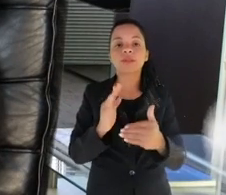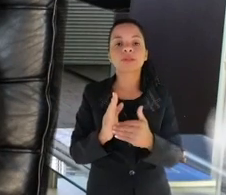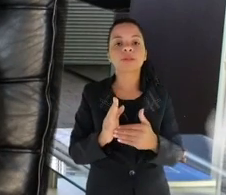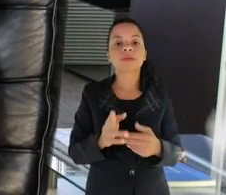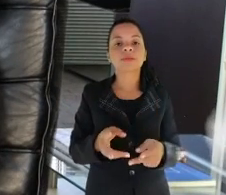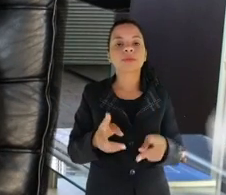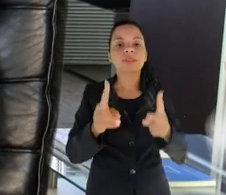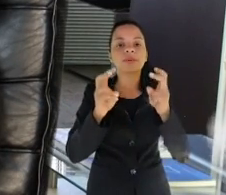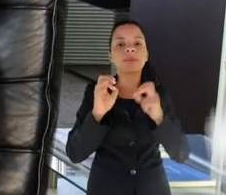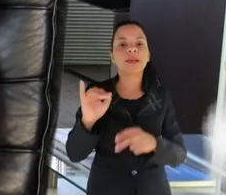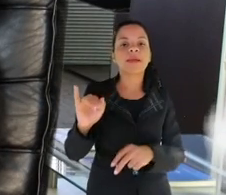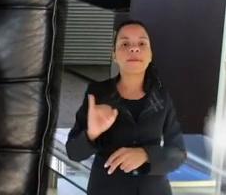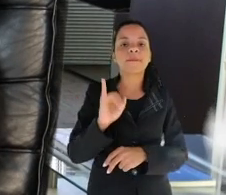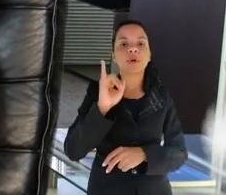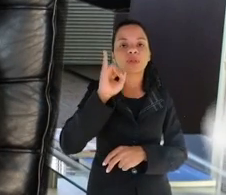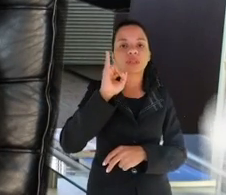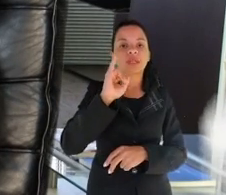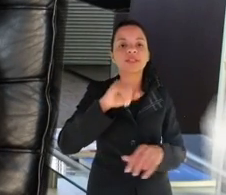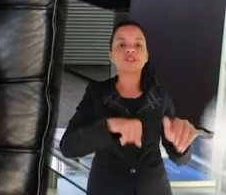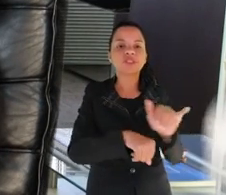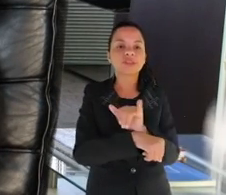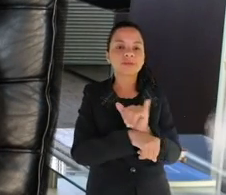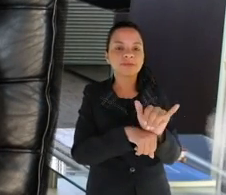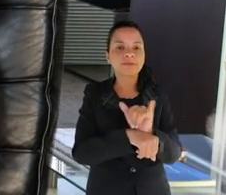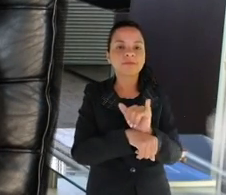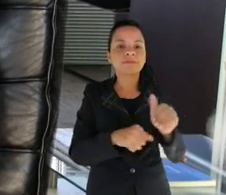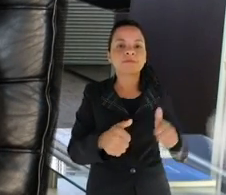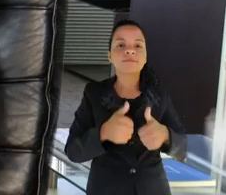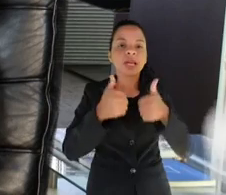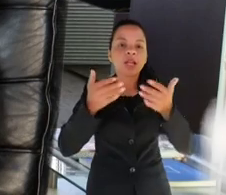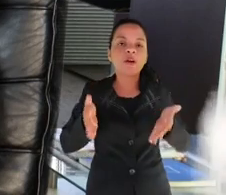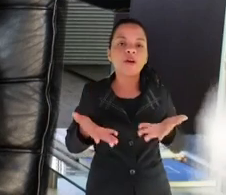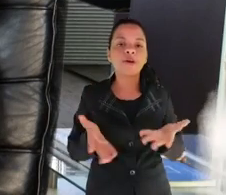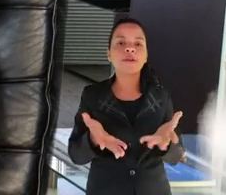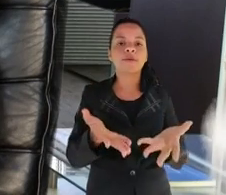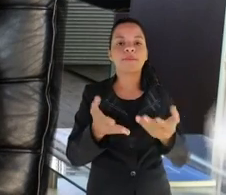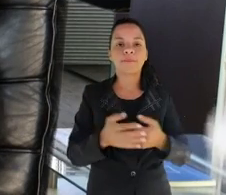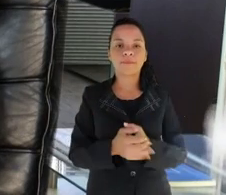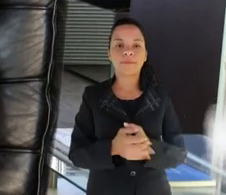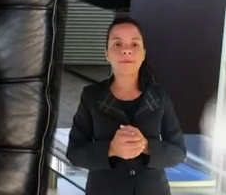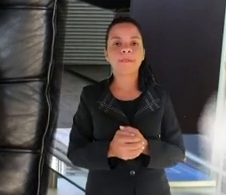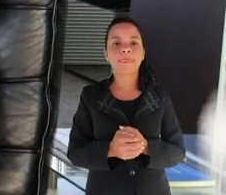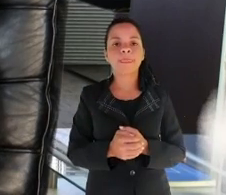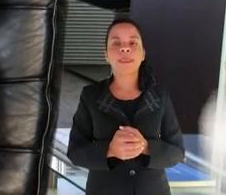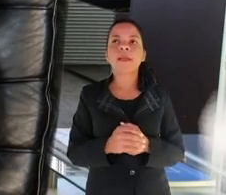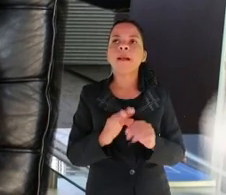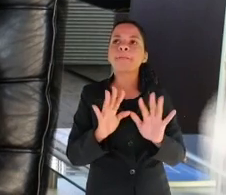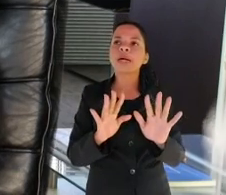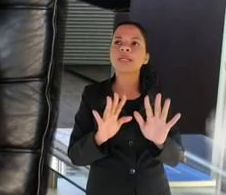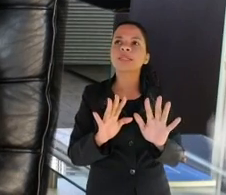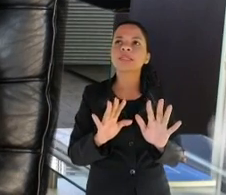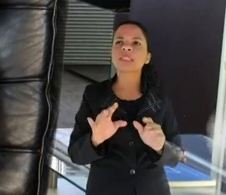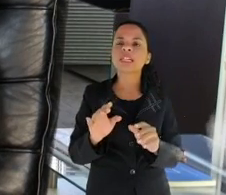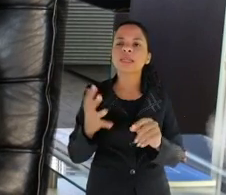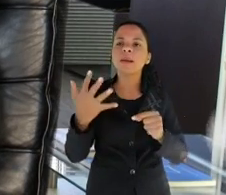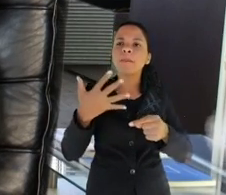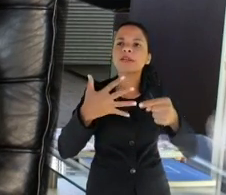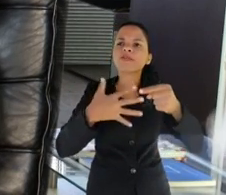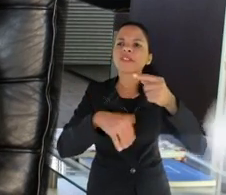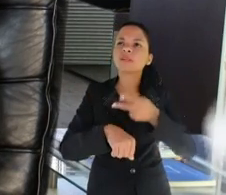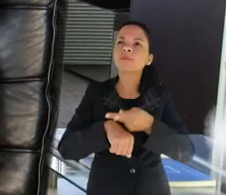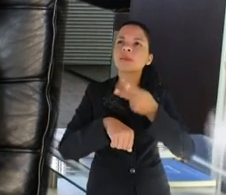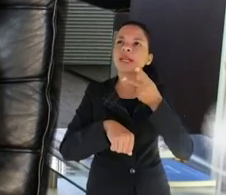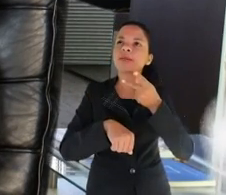a cada dia. Então, destes prêmios, o mais assim marcante mesmo foi